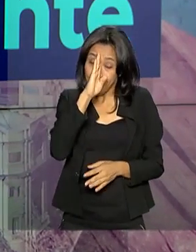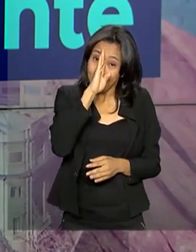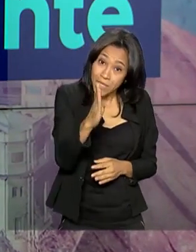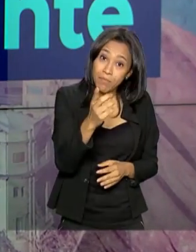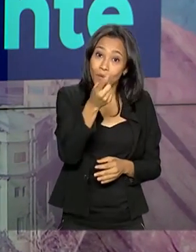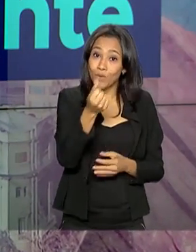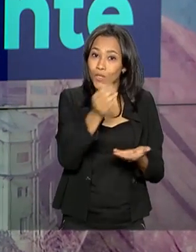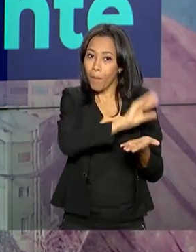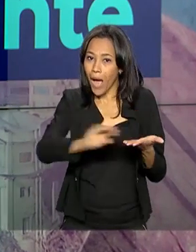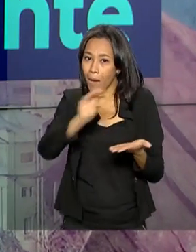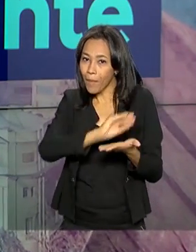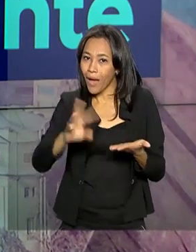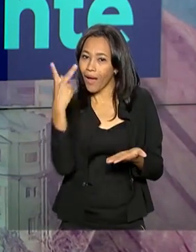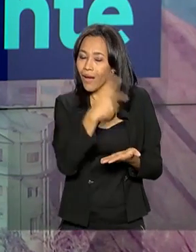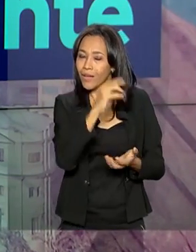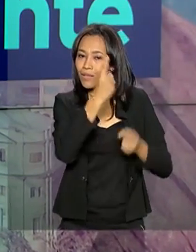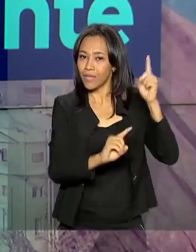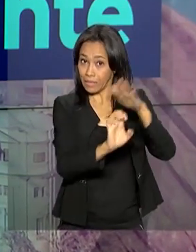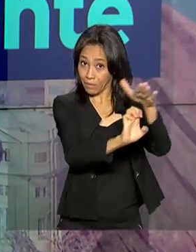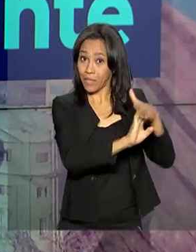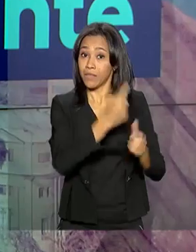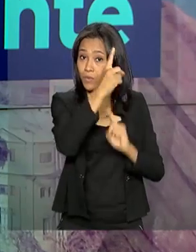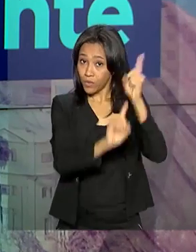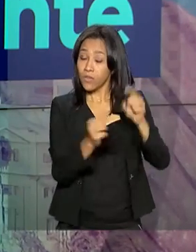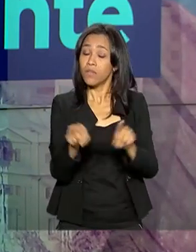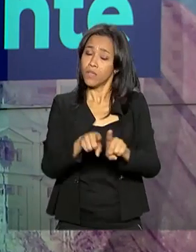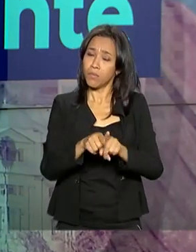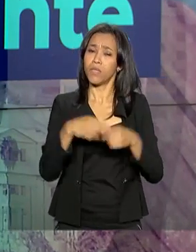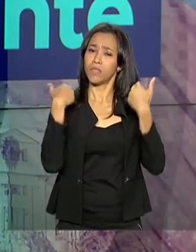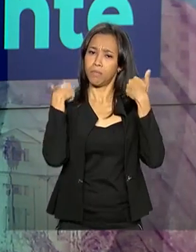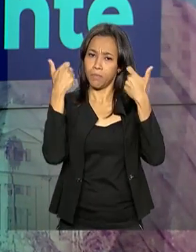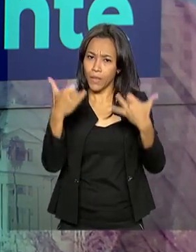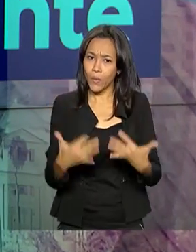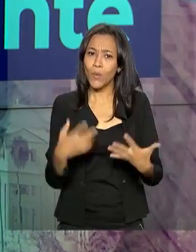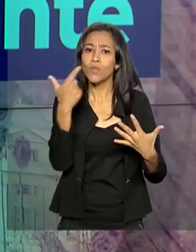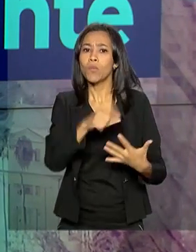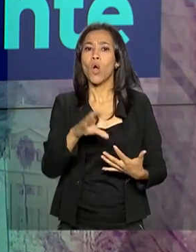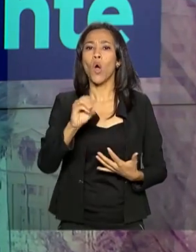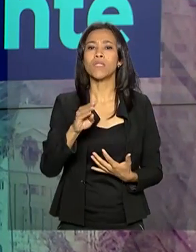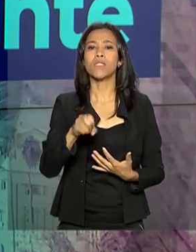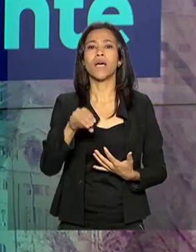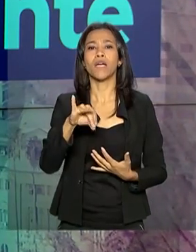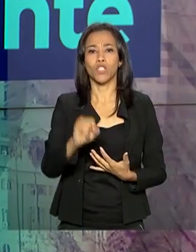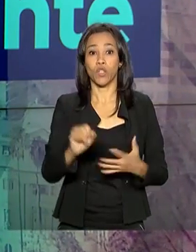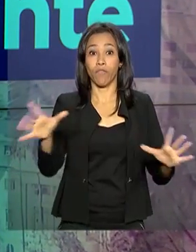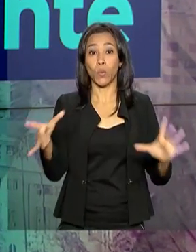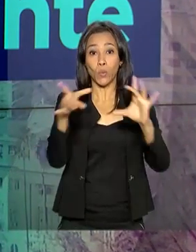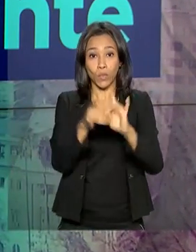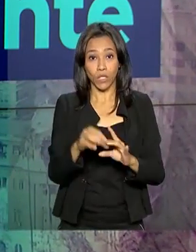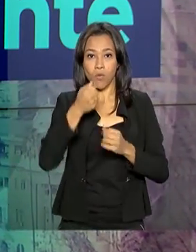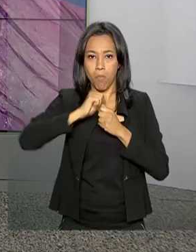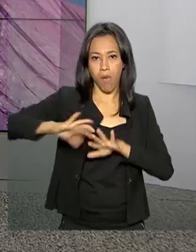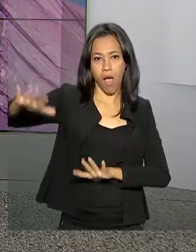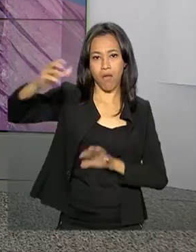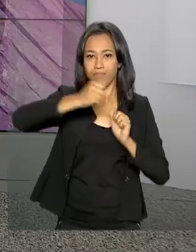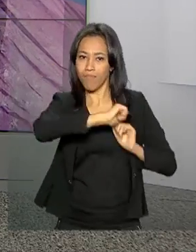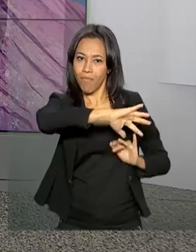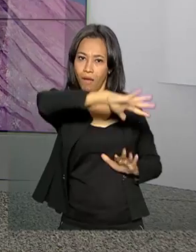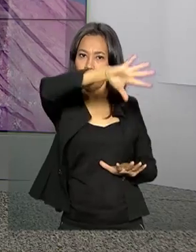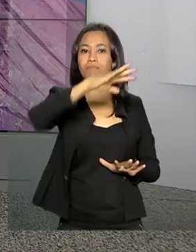dos investimentos das empresas chilenas e também falou sobre o corredor oceânico, que vai unir o Atlântico e o Pacífico.